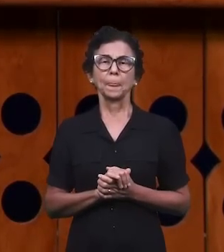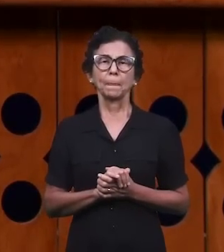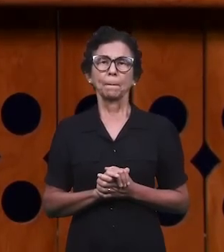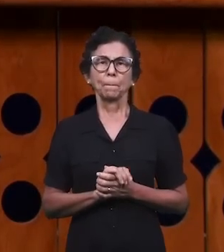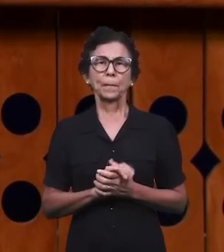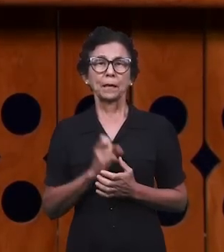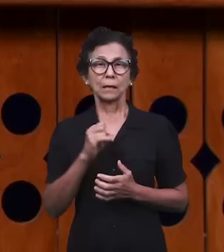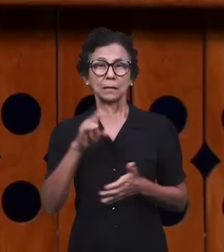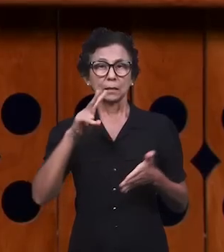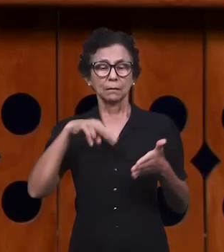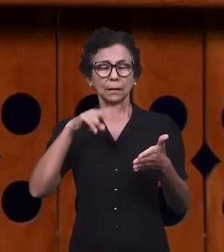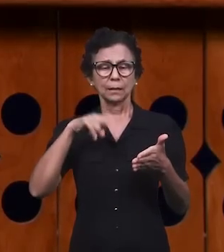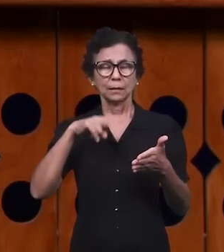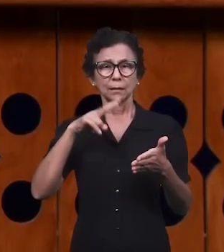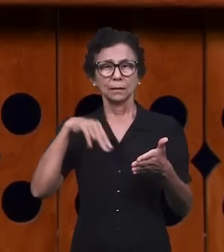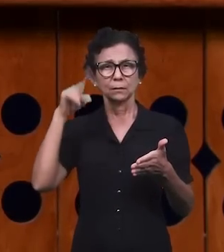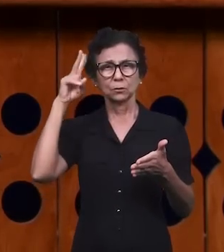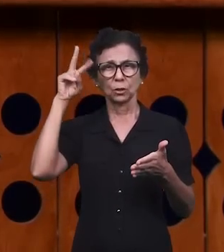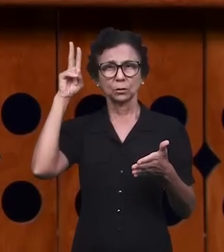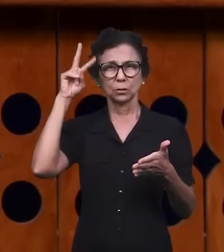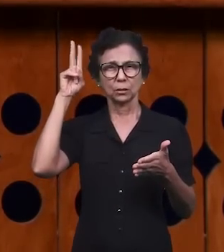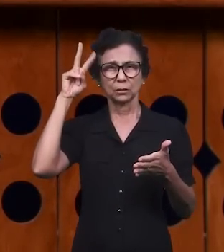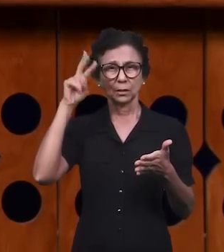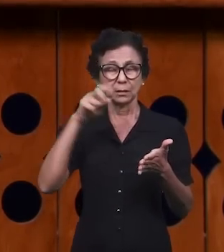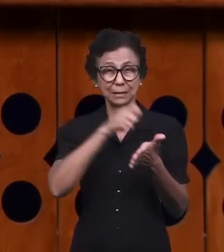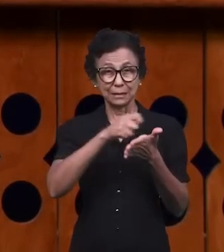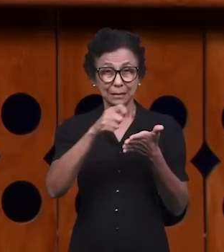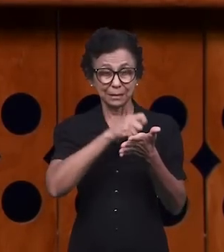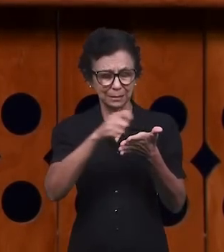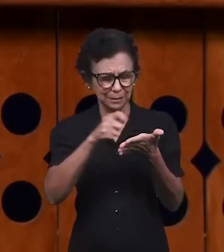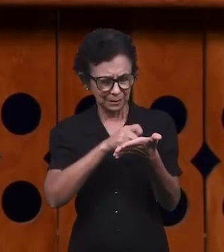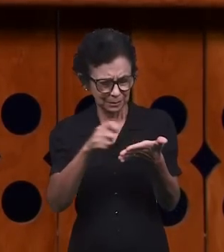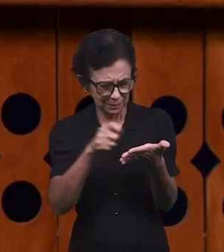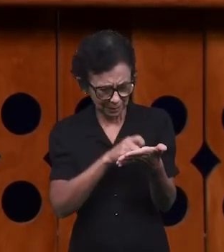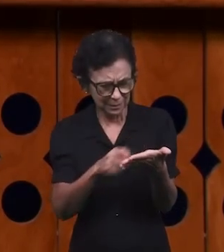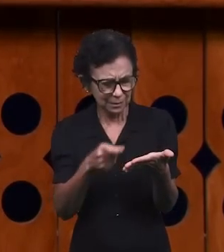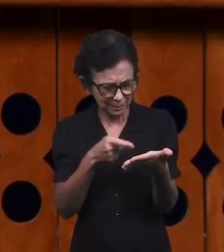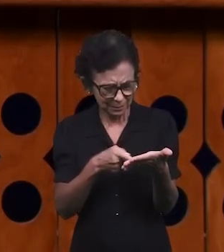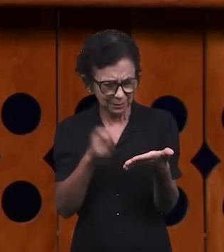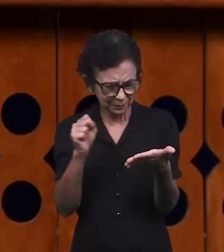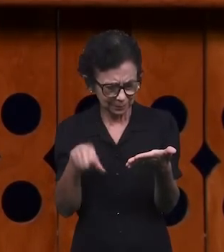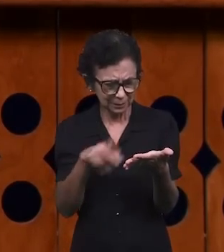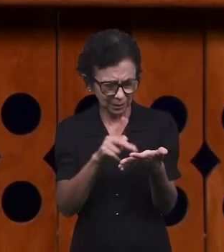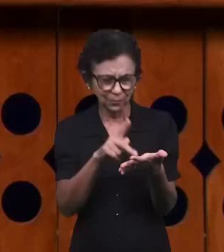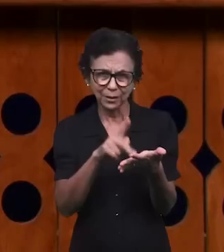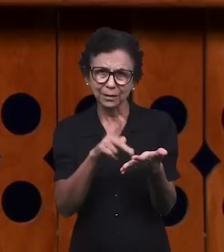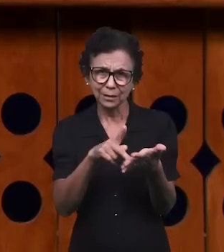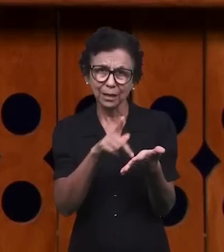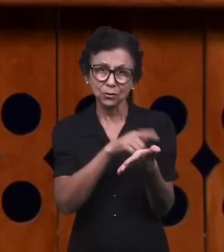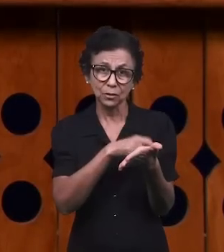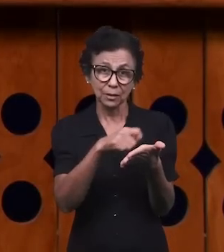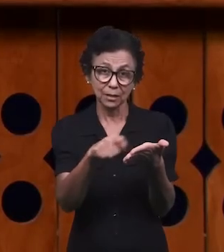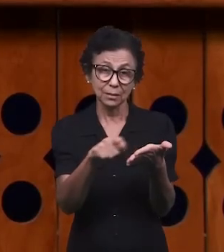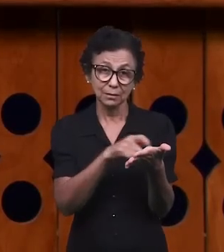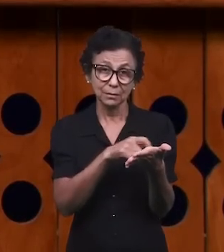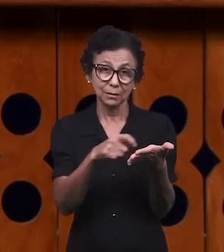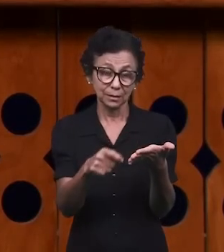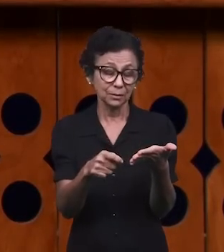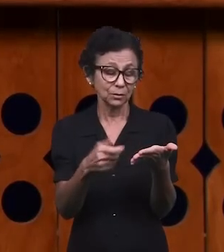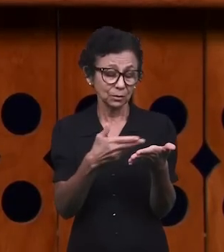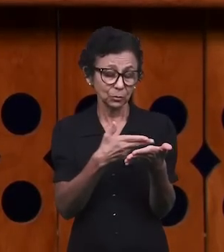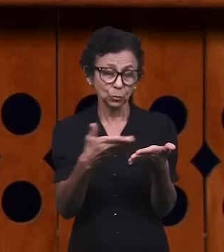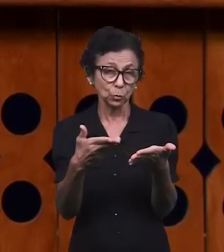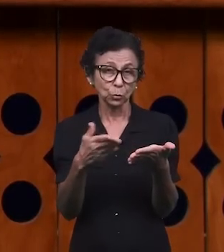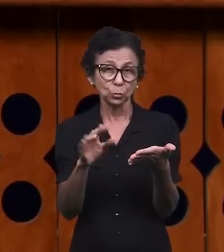ficar só na letra em todo momento, naquilo que está escrito, está escrito. O que está escrito, e tudo que foi escrito foi